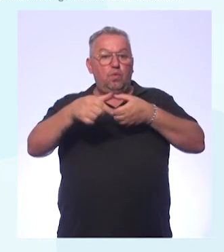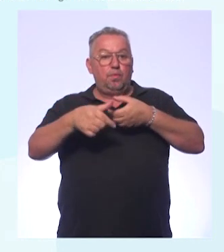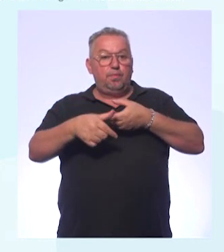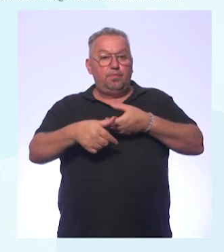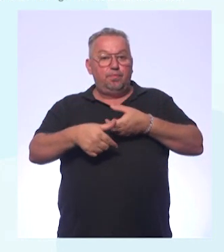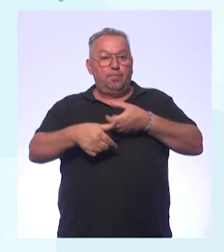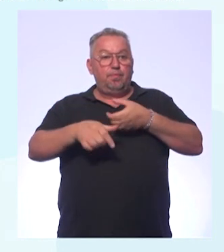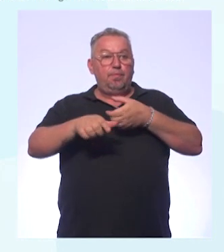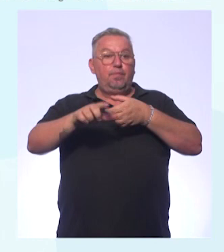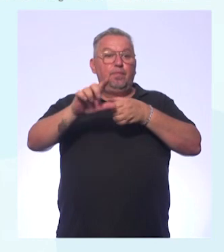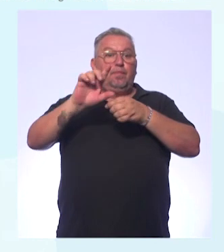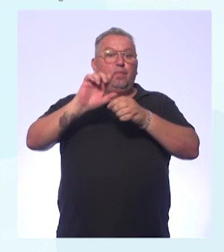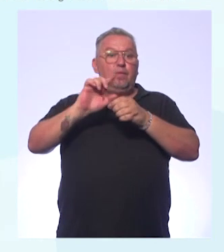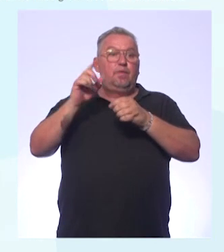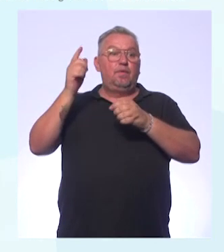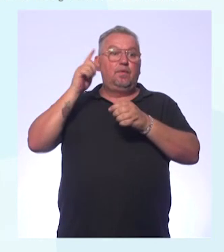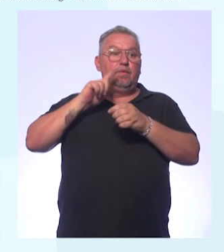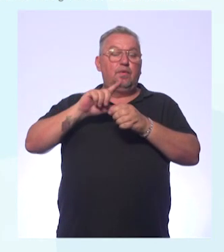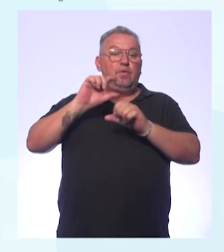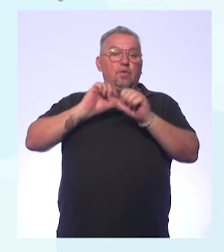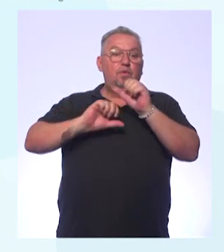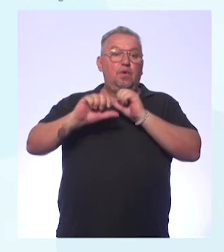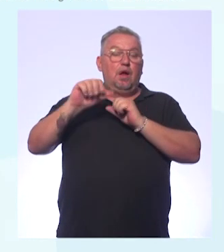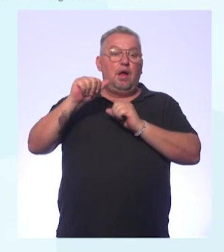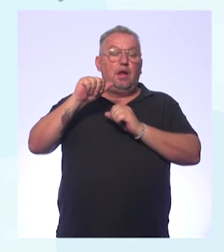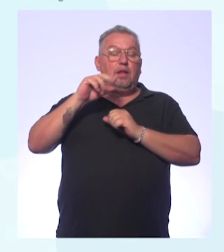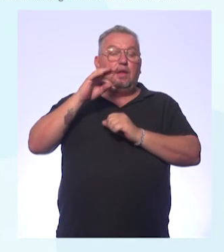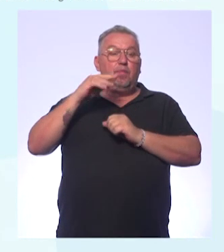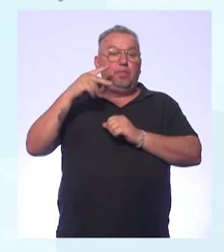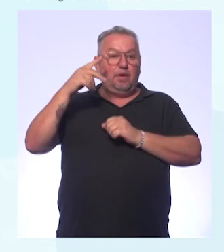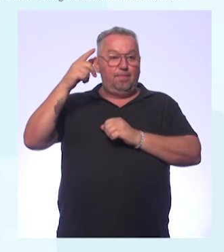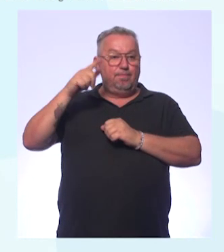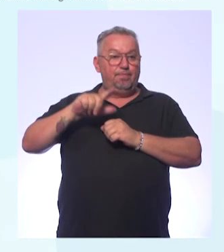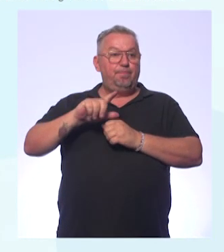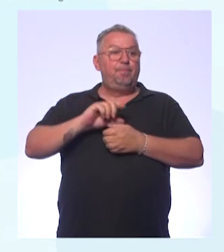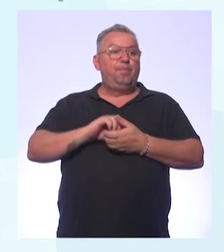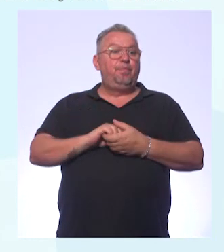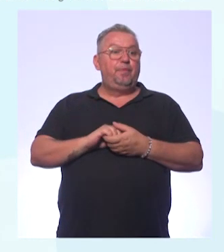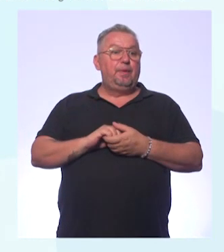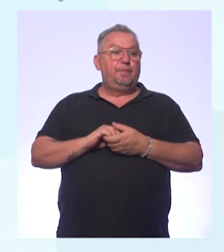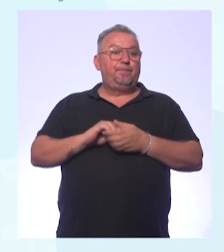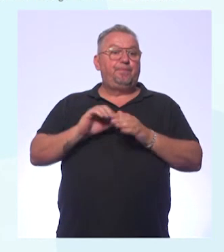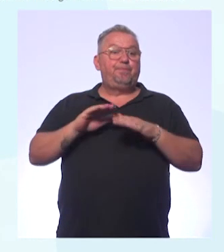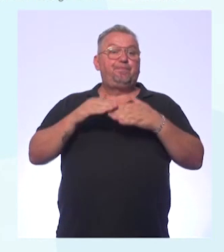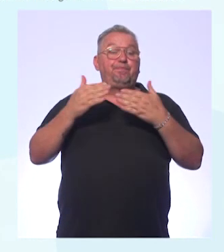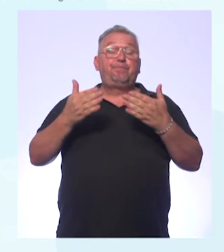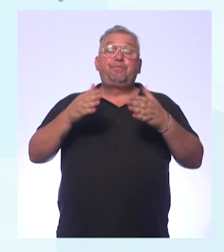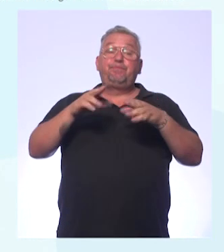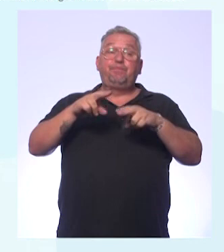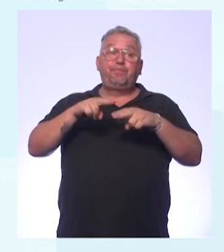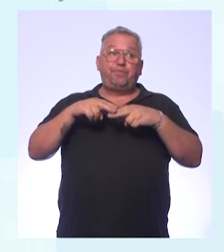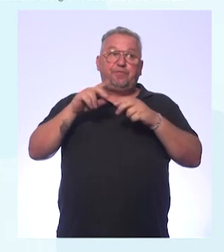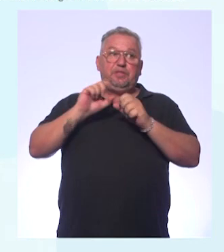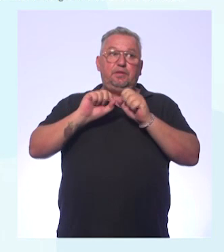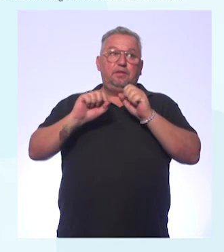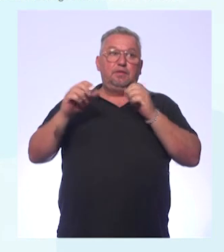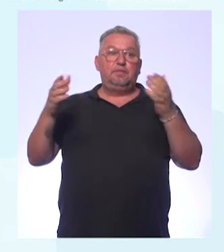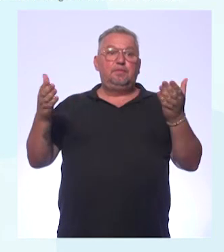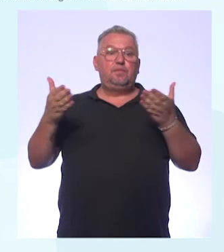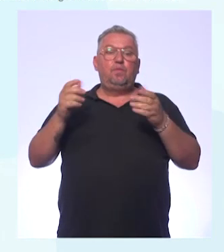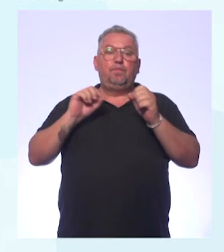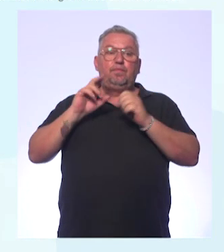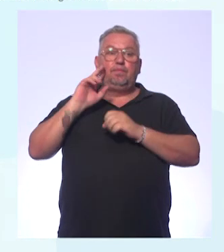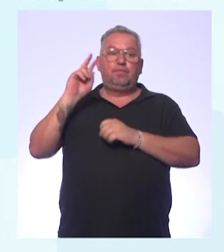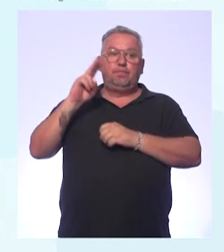vai recuperar um ADP, transformar ele em ATP de novo, tá? Então, por isso que vai produzir. Neste caso aqui, ó,